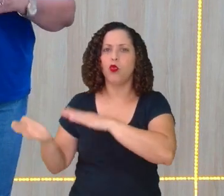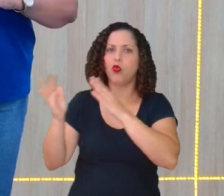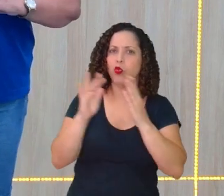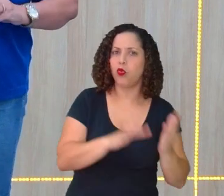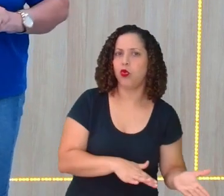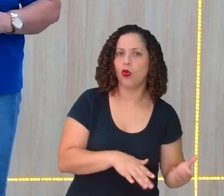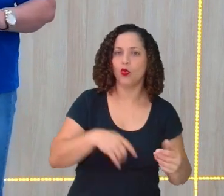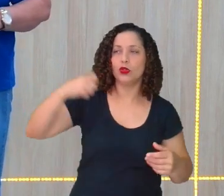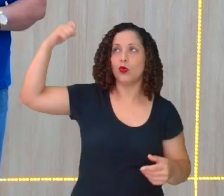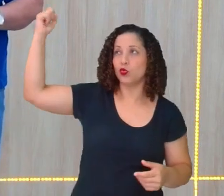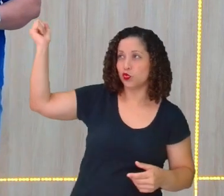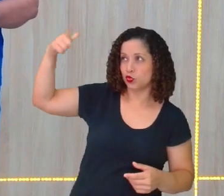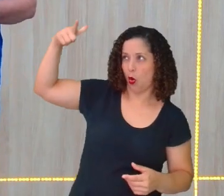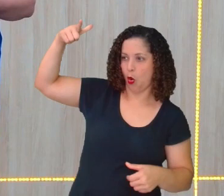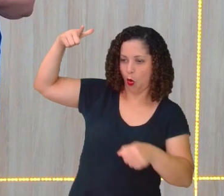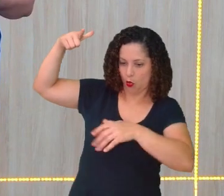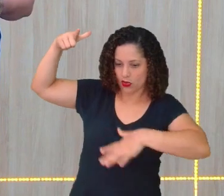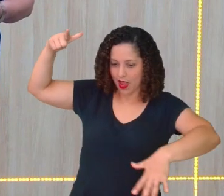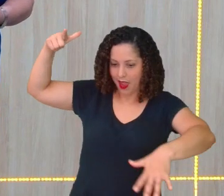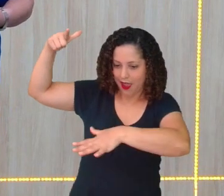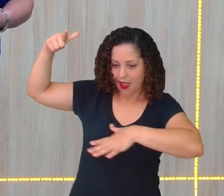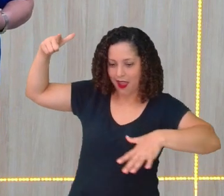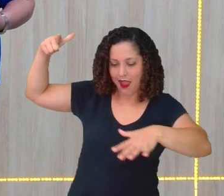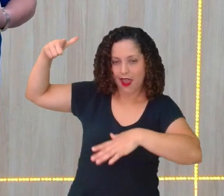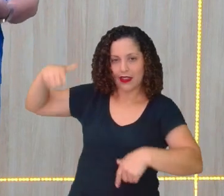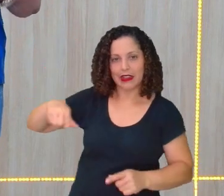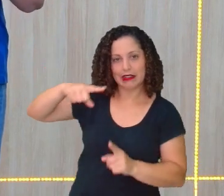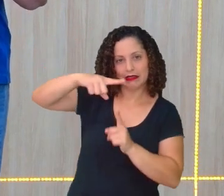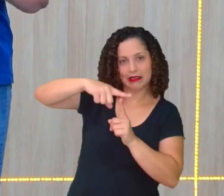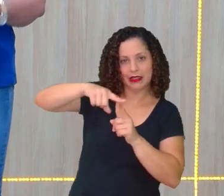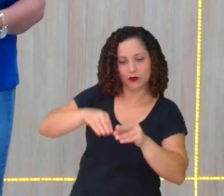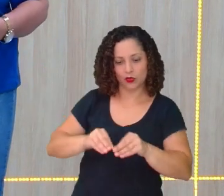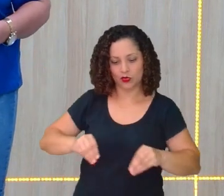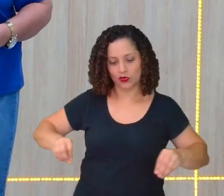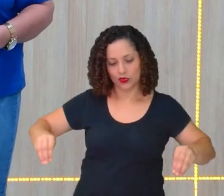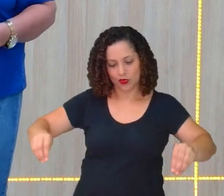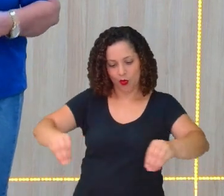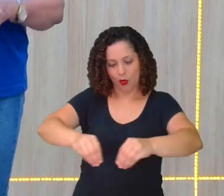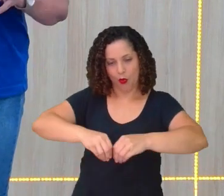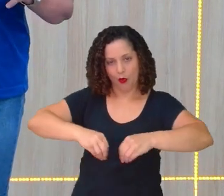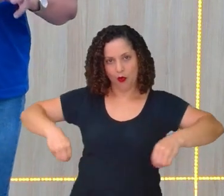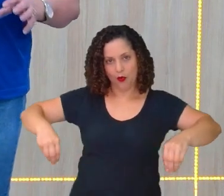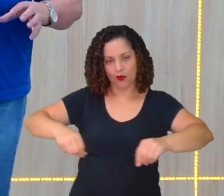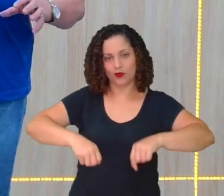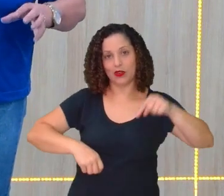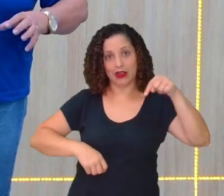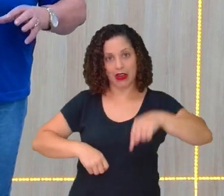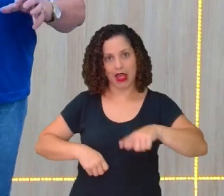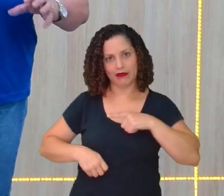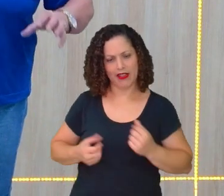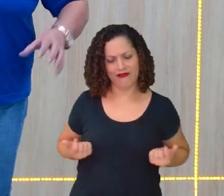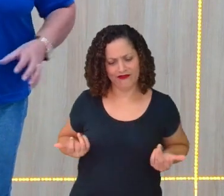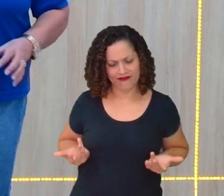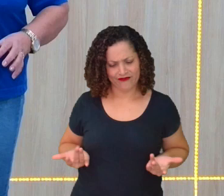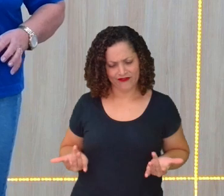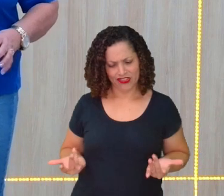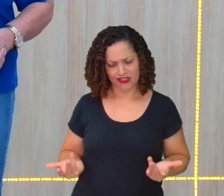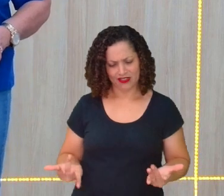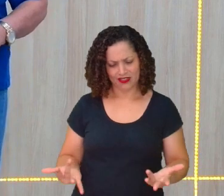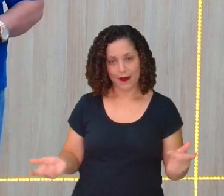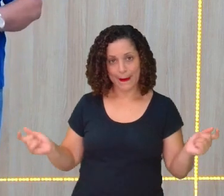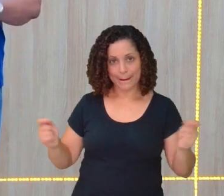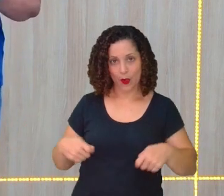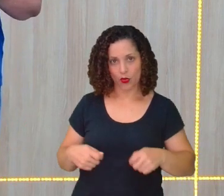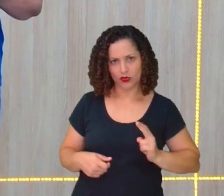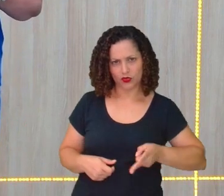em relação àquele espaço? Que tipo de solo? Se já tem uma vegetação, se a gente vai poder conservar aquela